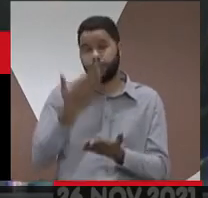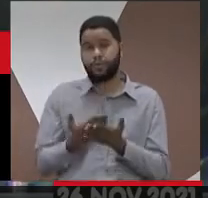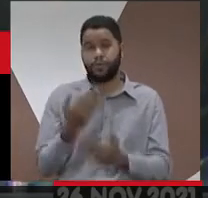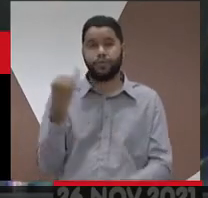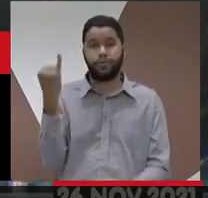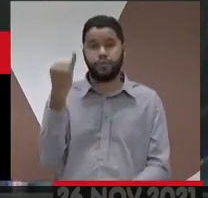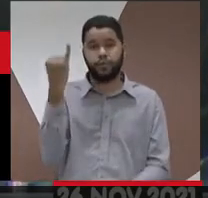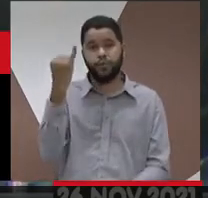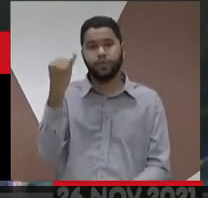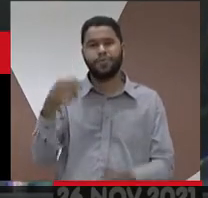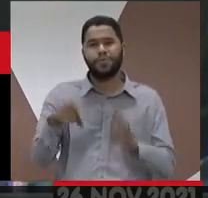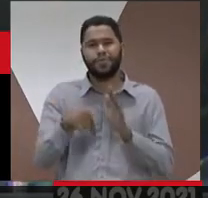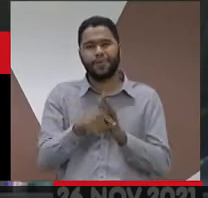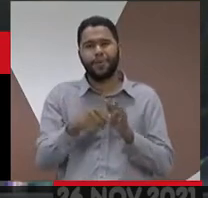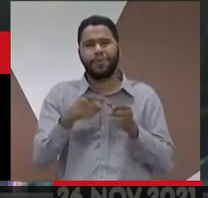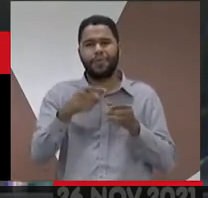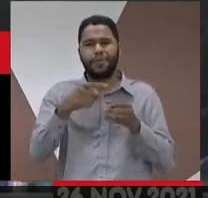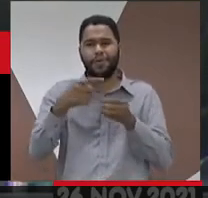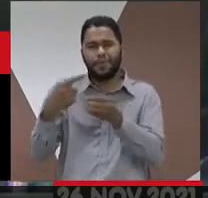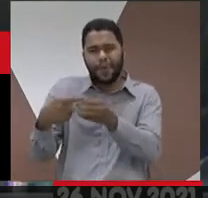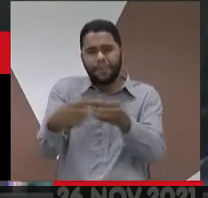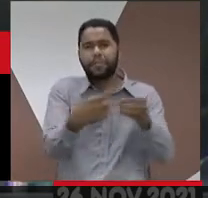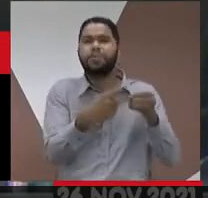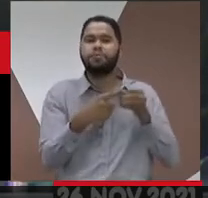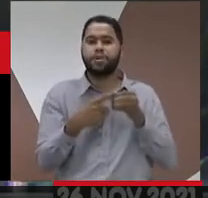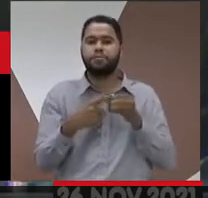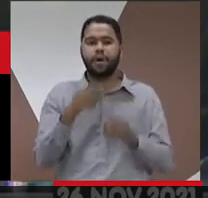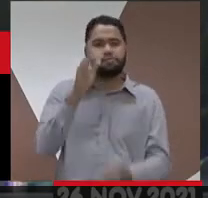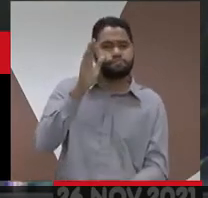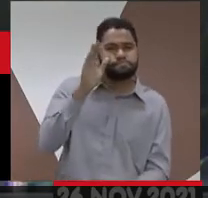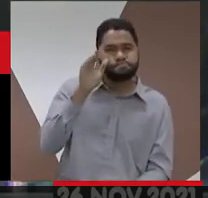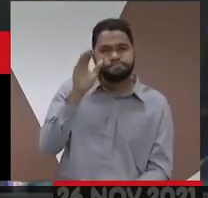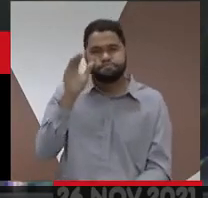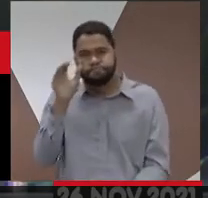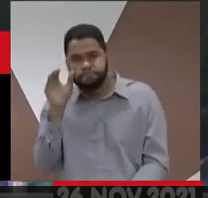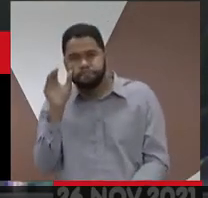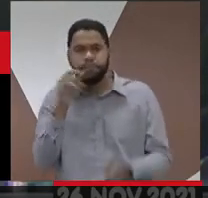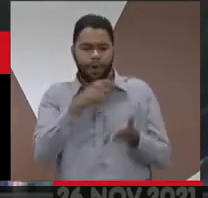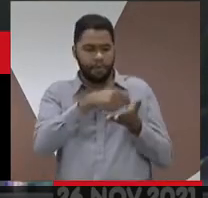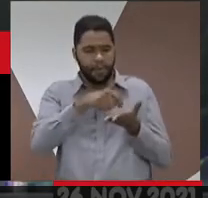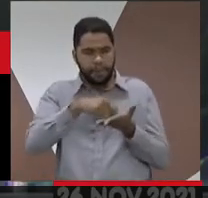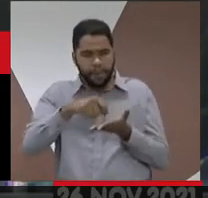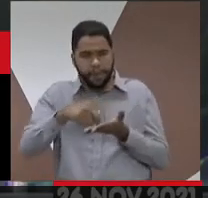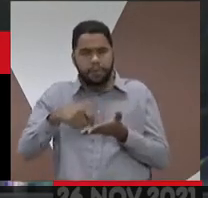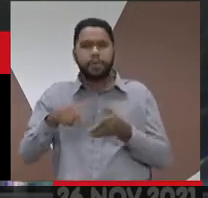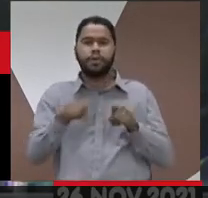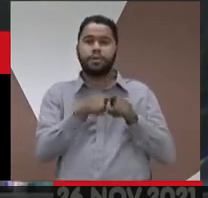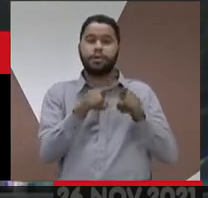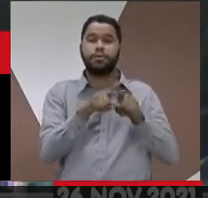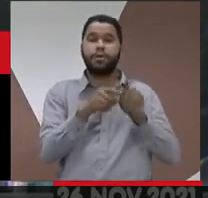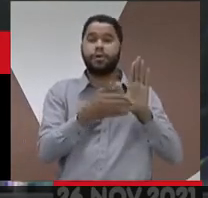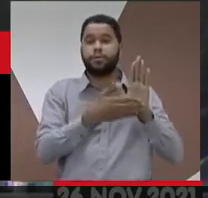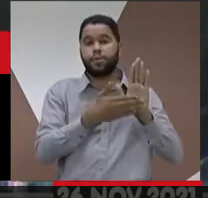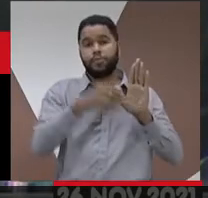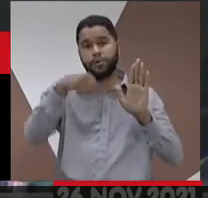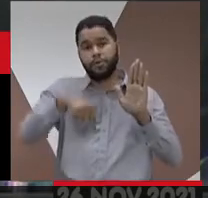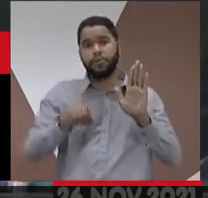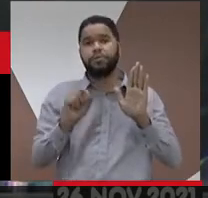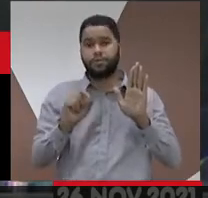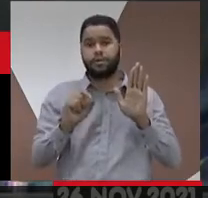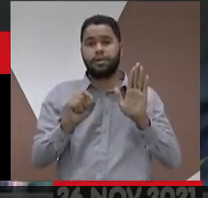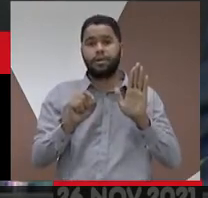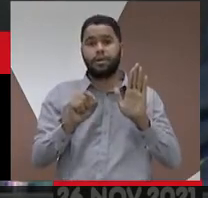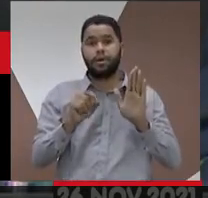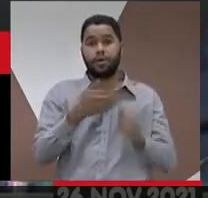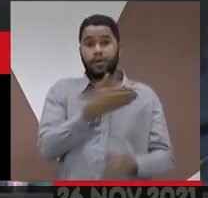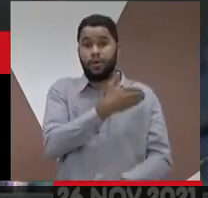importante que os municípios sejam ouvidos, né? E a proposta que nós estamos fazendo é que o